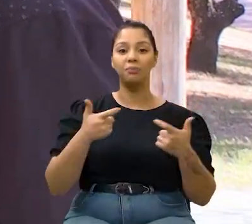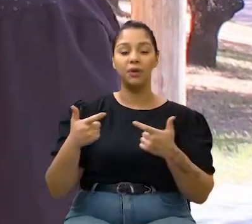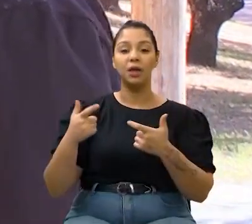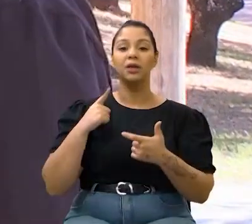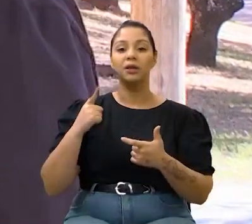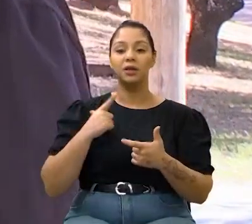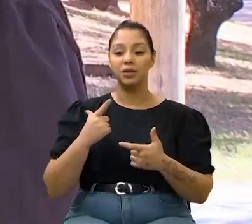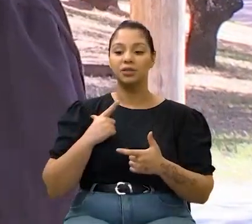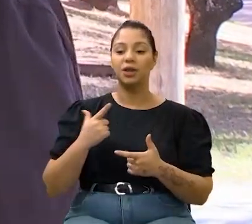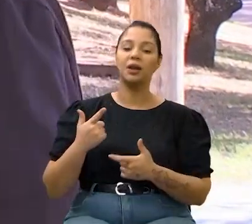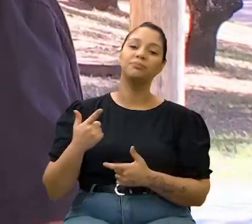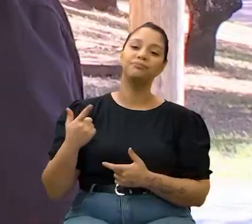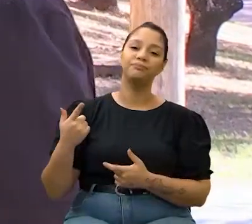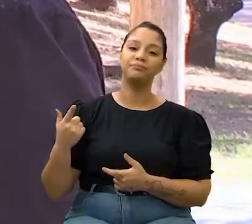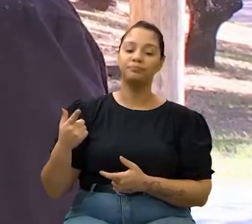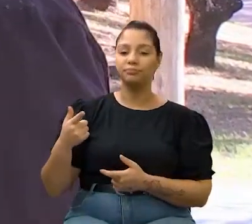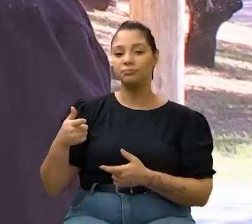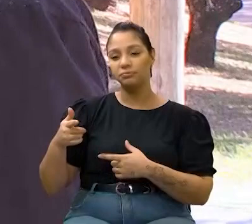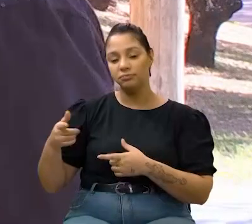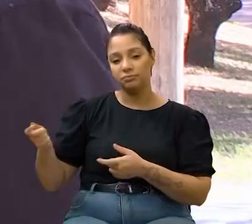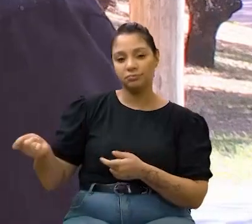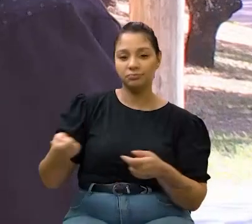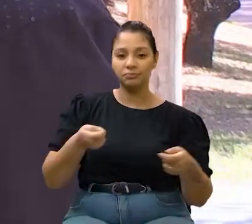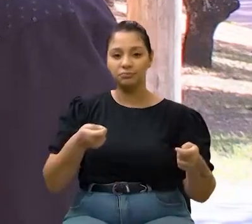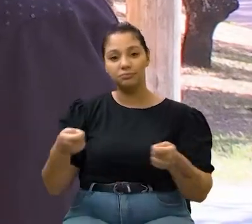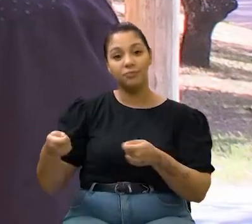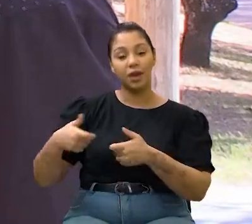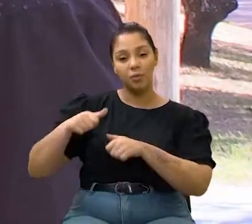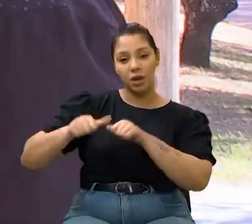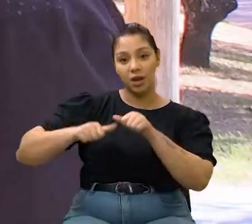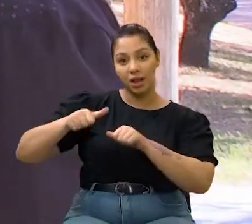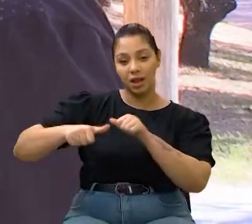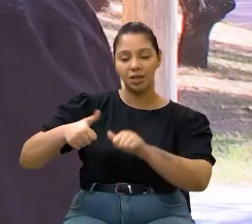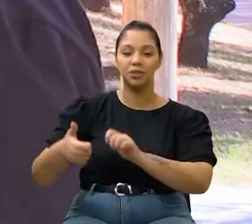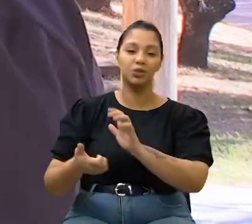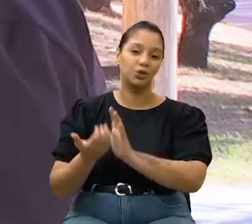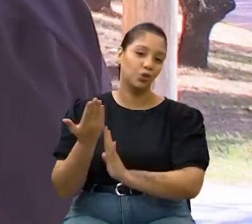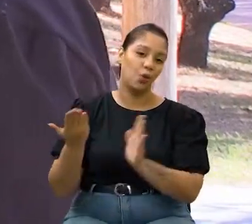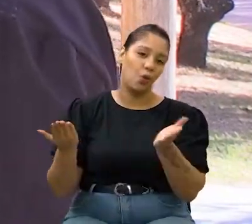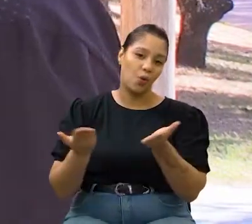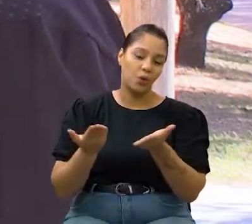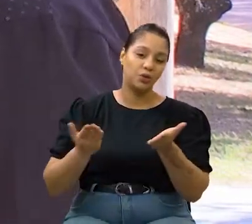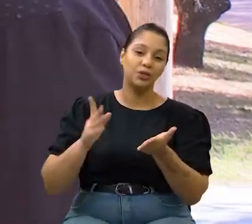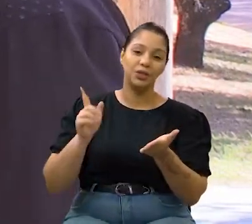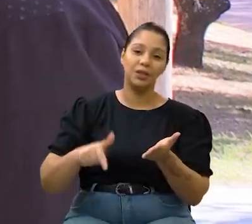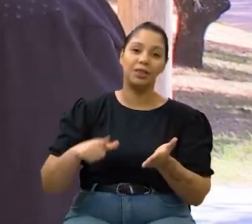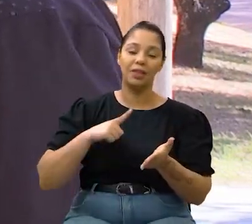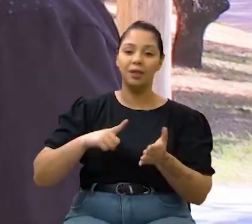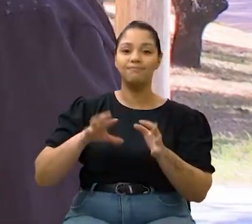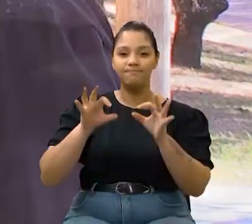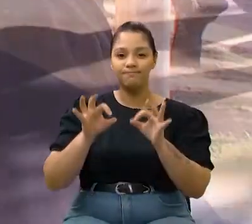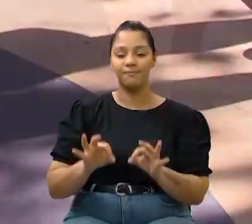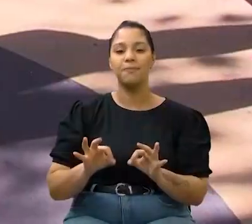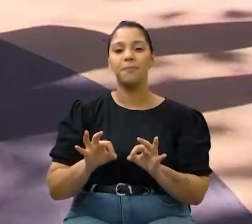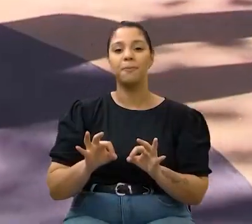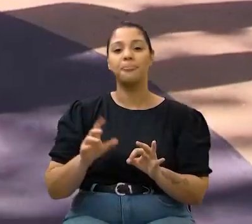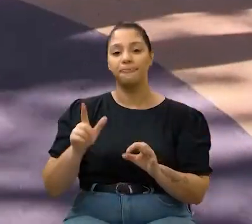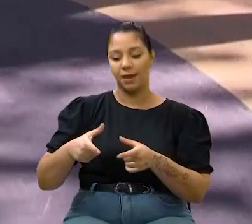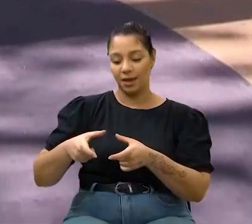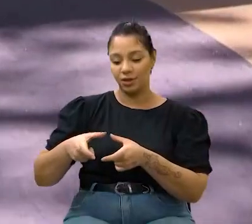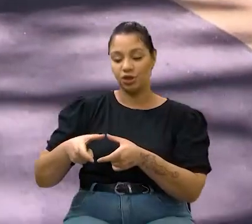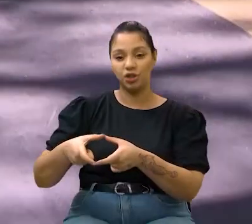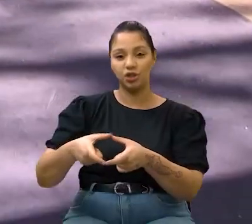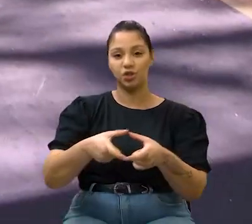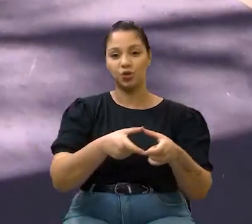com ferradura, né? E aos poucos foi modificando, até que chegou hoje de forma mais precisa, no disco,